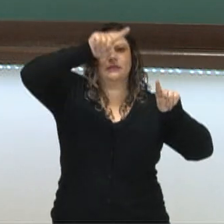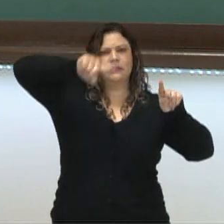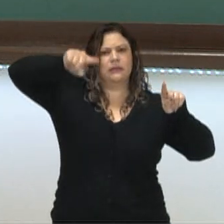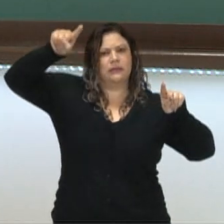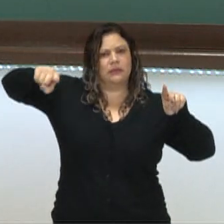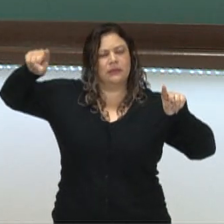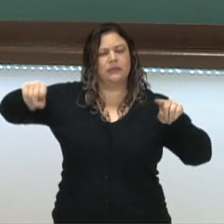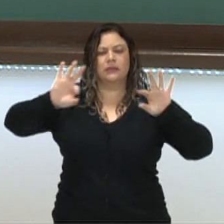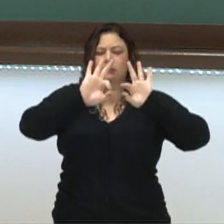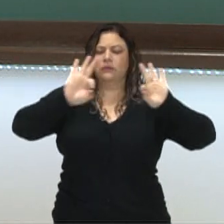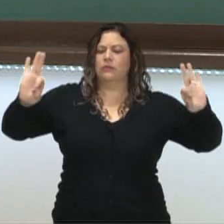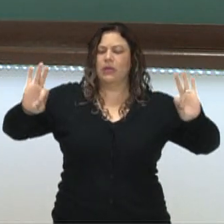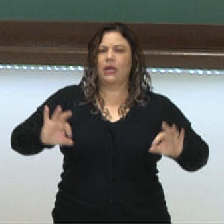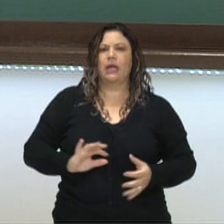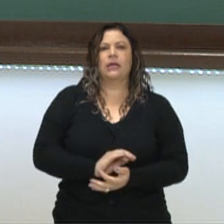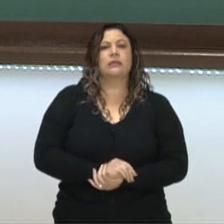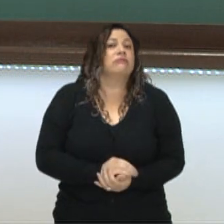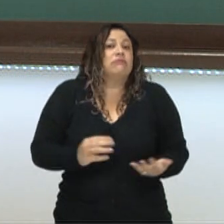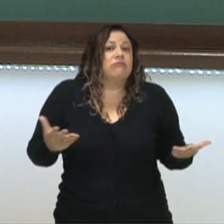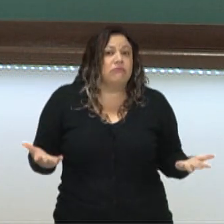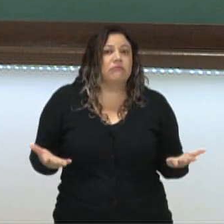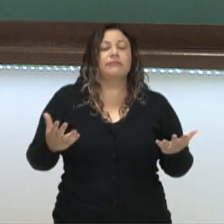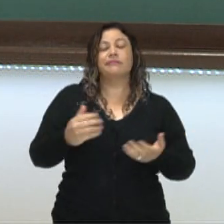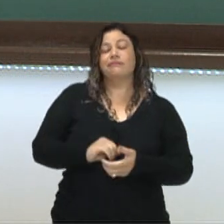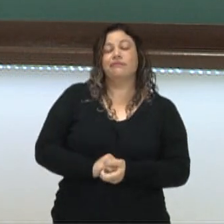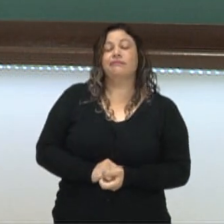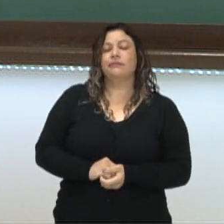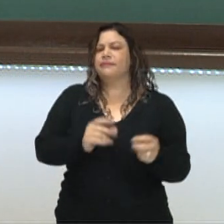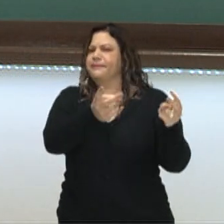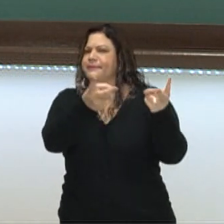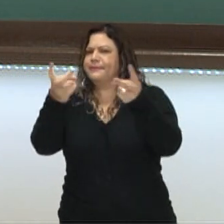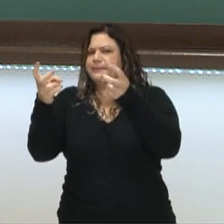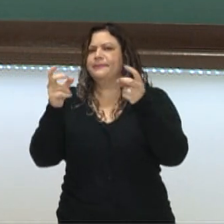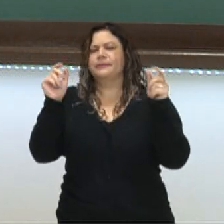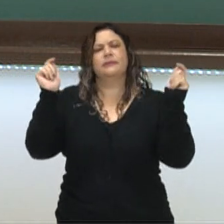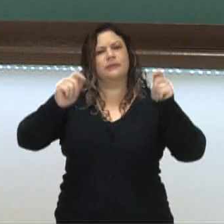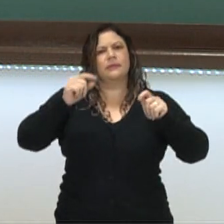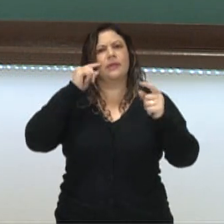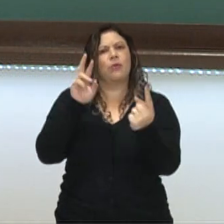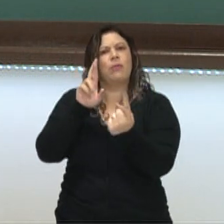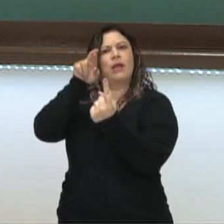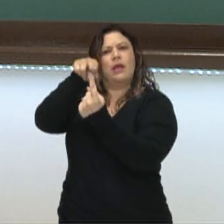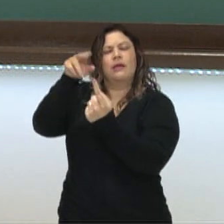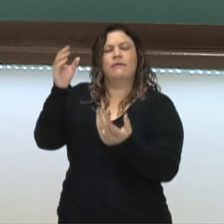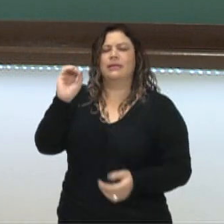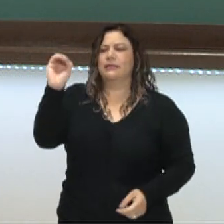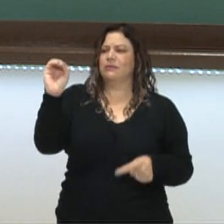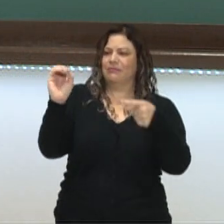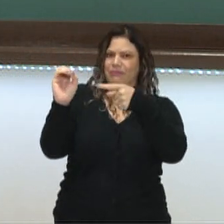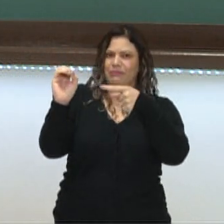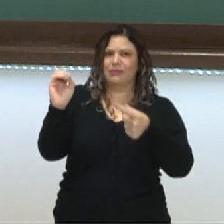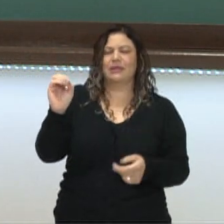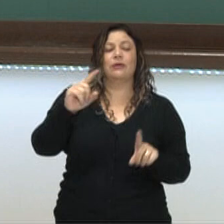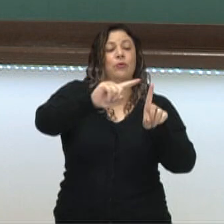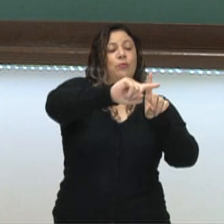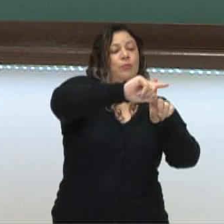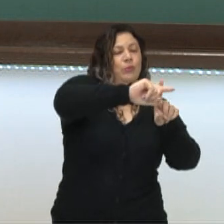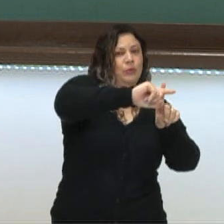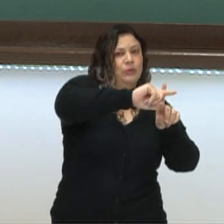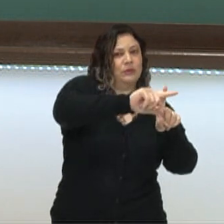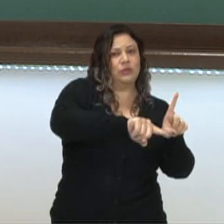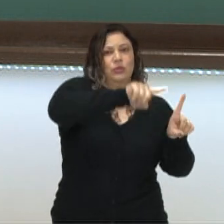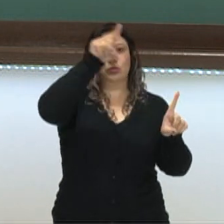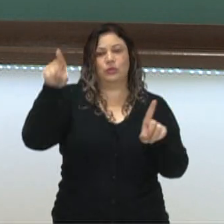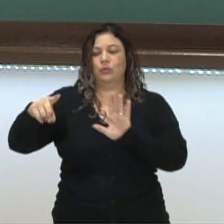uma reta o conjunto dos números inteiros, notem que a gente sempre coloca uma referência, o zero. Números positivos para um lado,